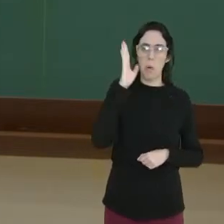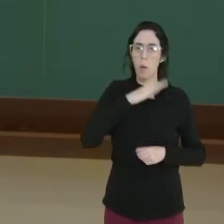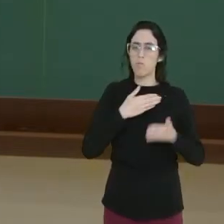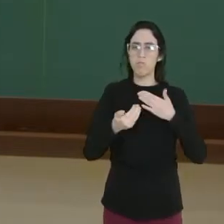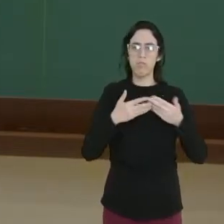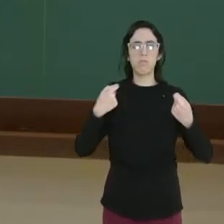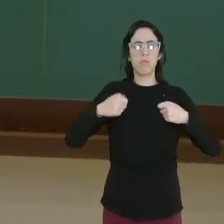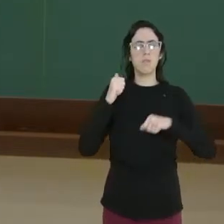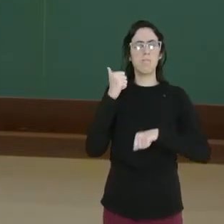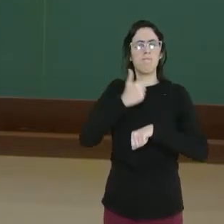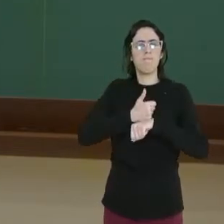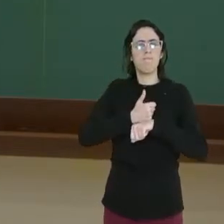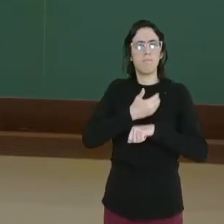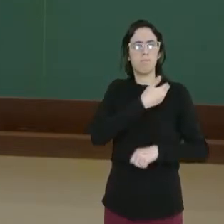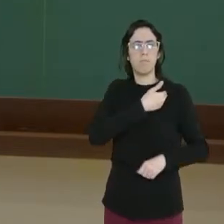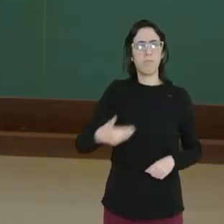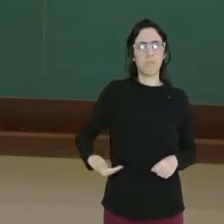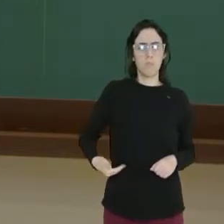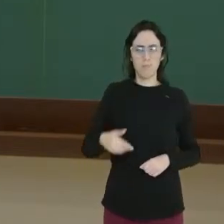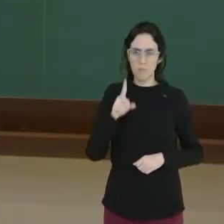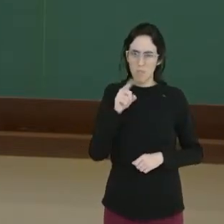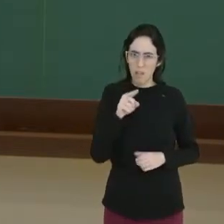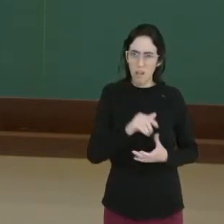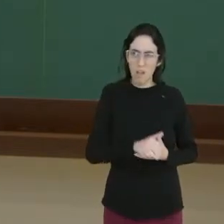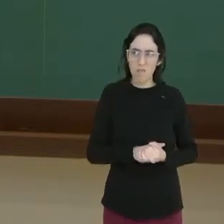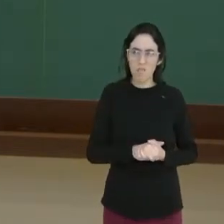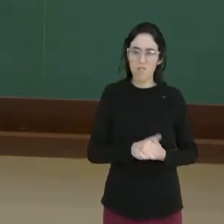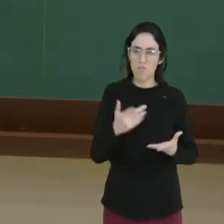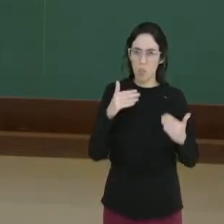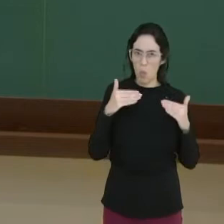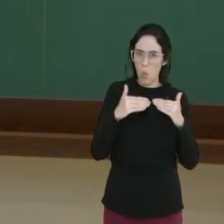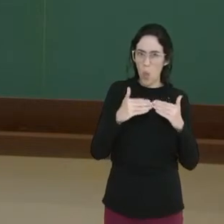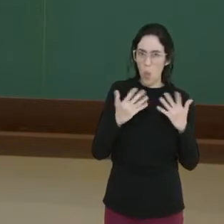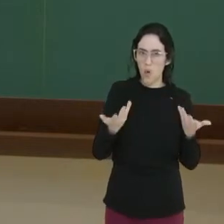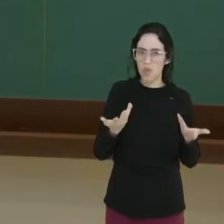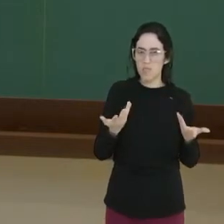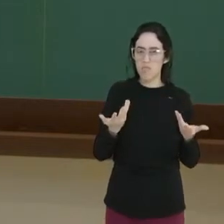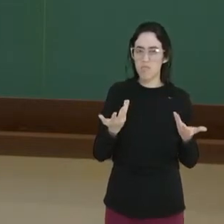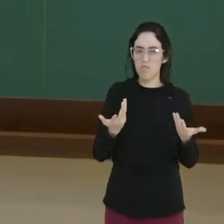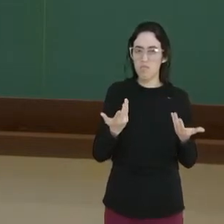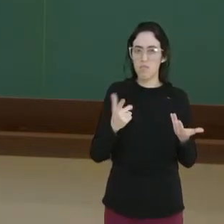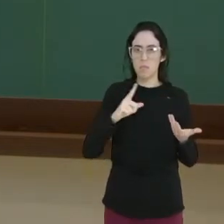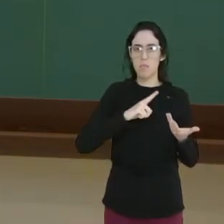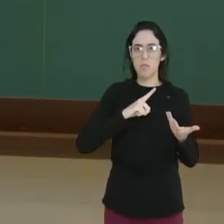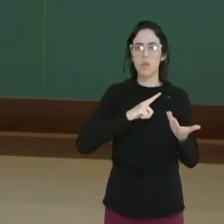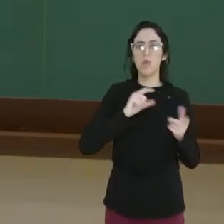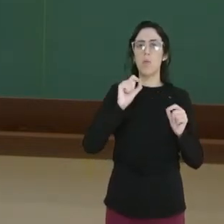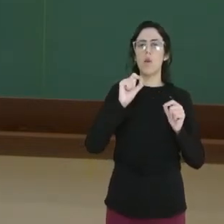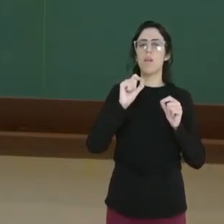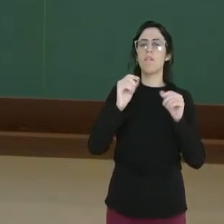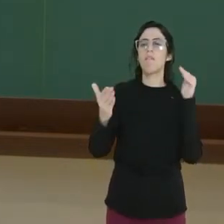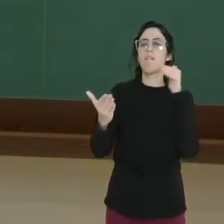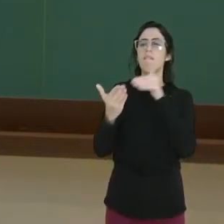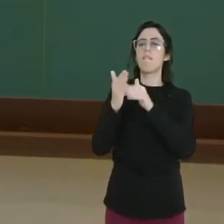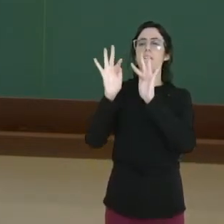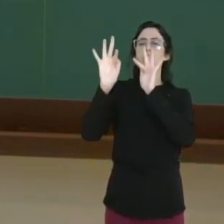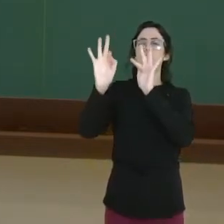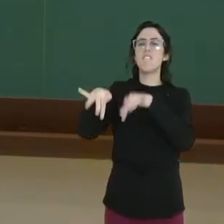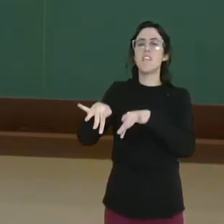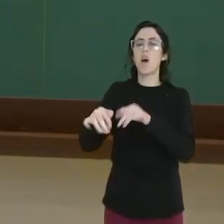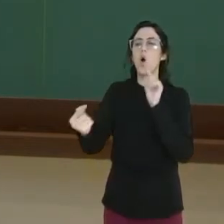se manter no poder a qualquer custo? Essa ideia de que os fins, a finalidade da